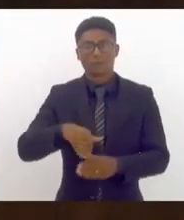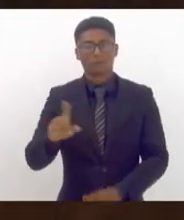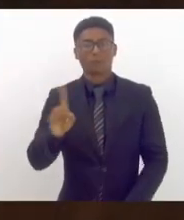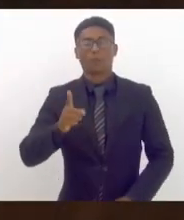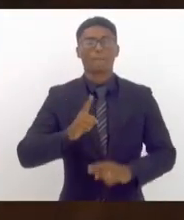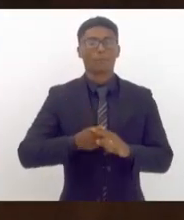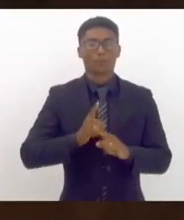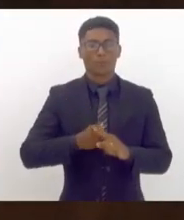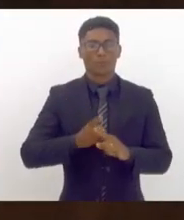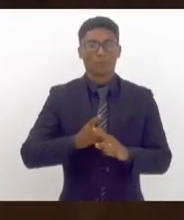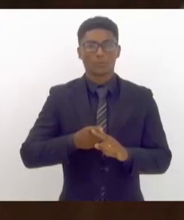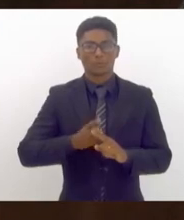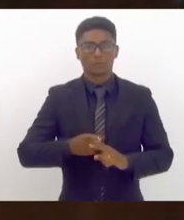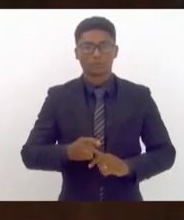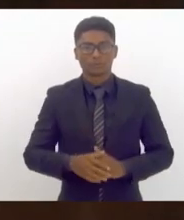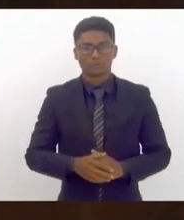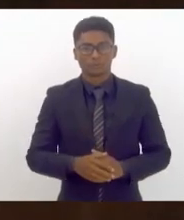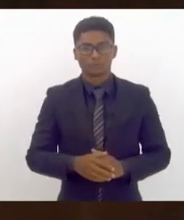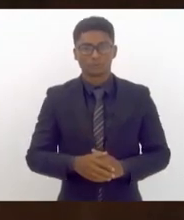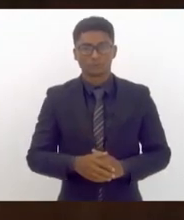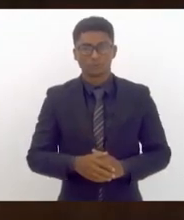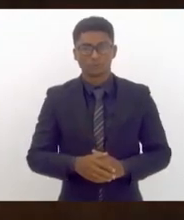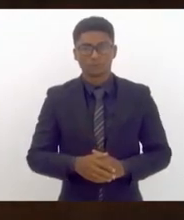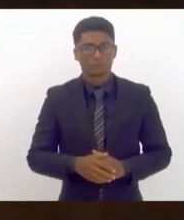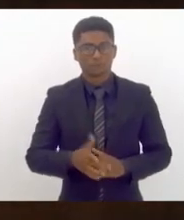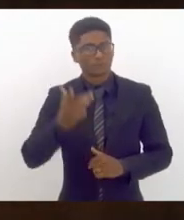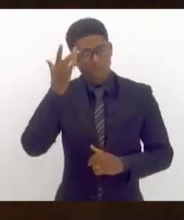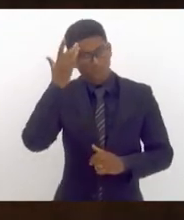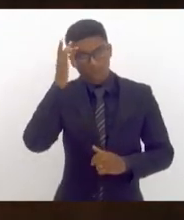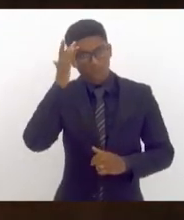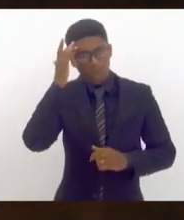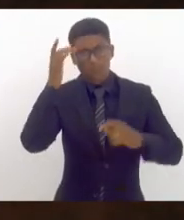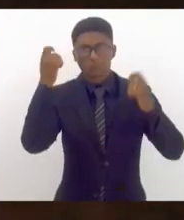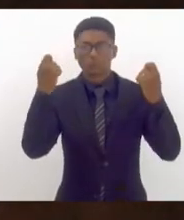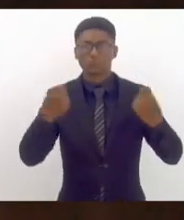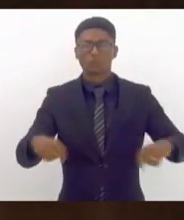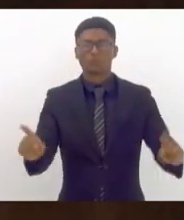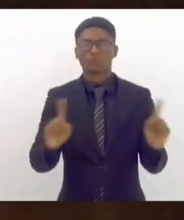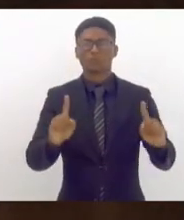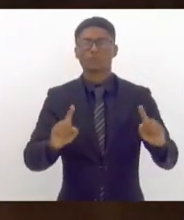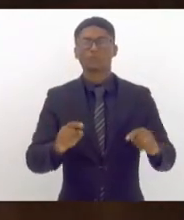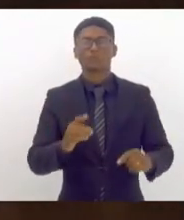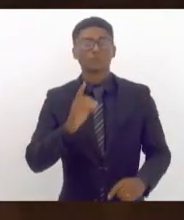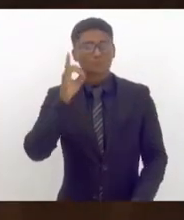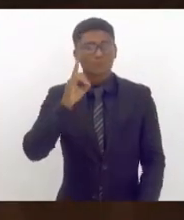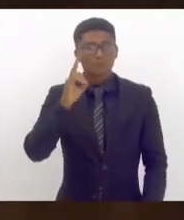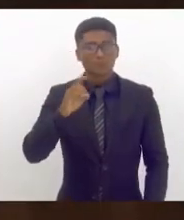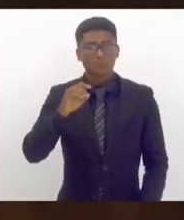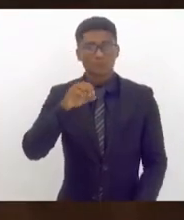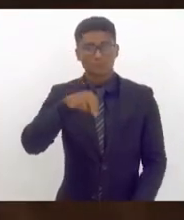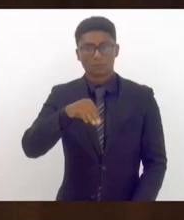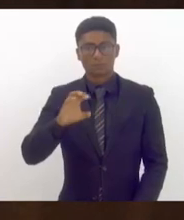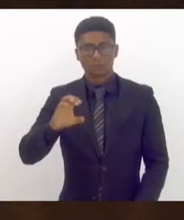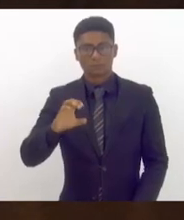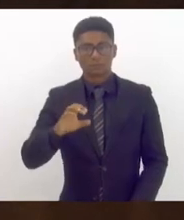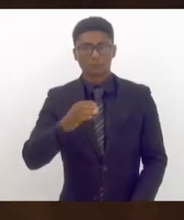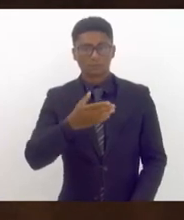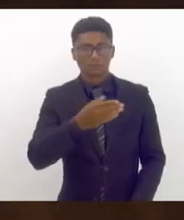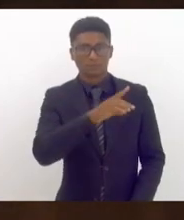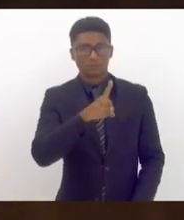entender da, não existir essa necessidade, comungando dos argumentos aqui do deputado Min, com todo o respeito à deputada